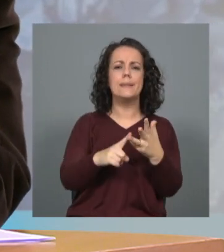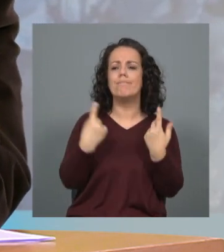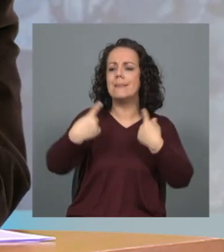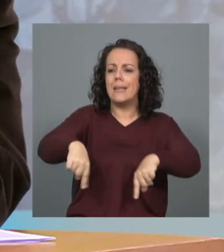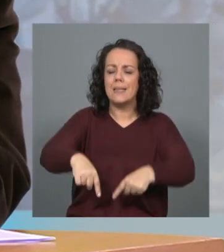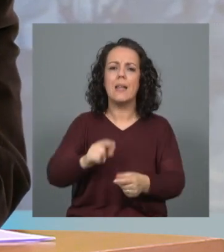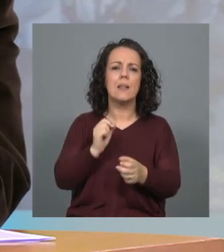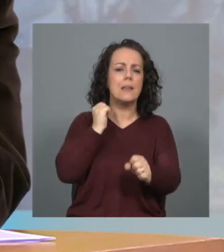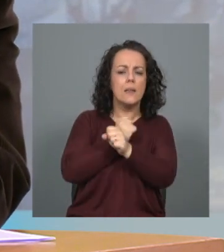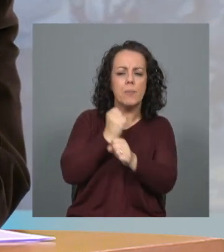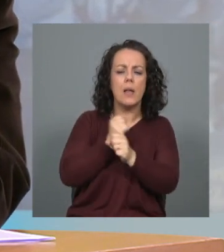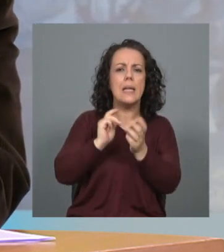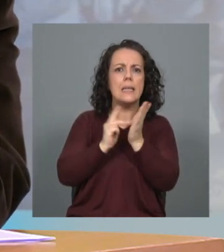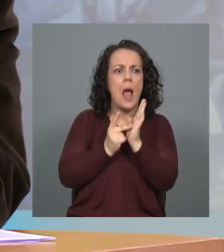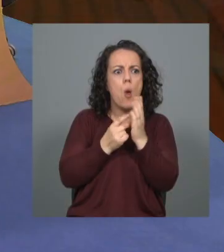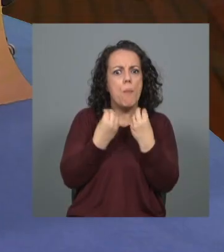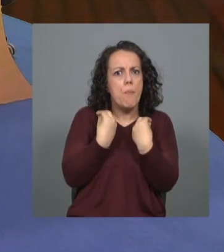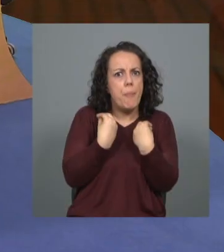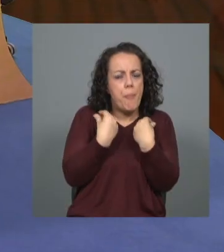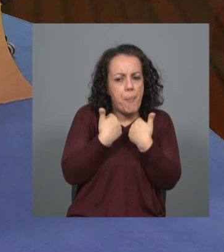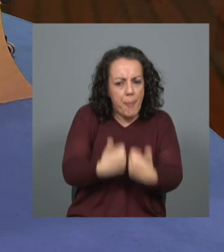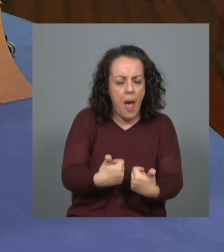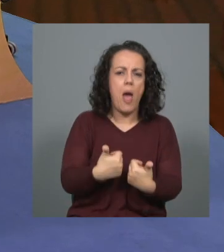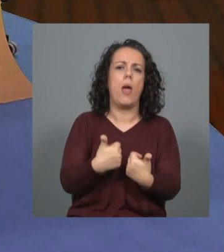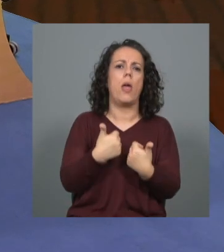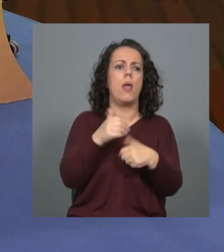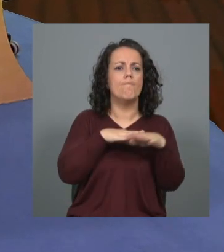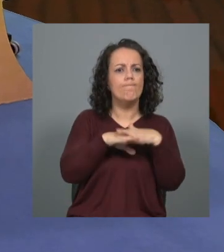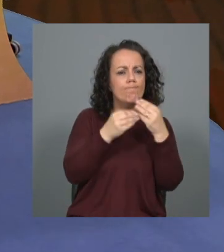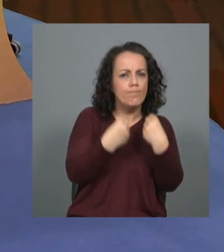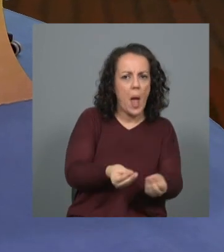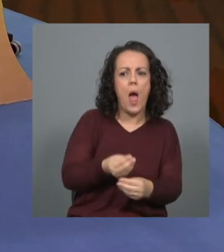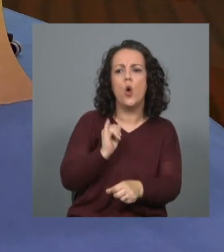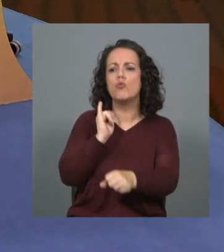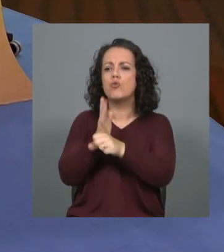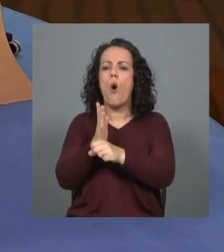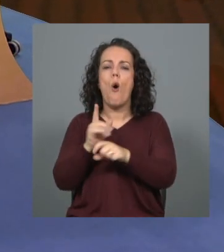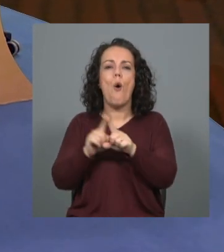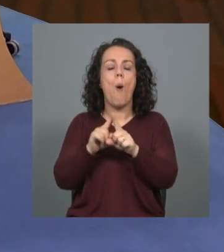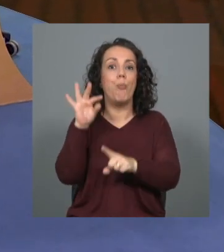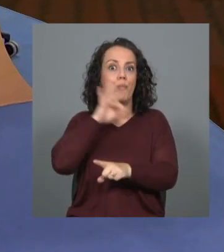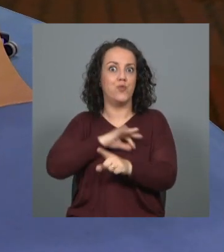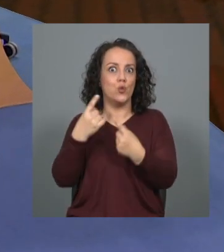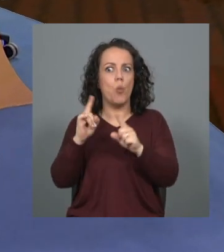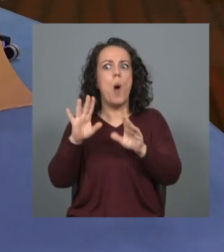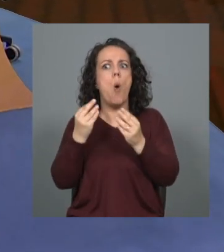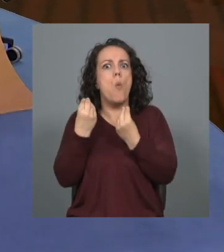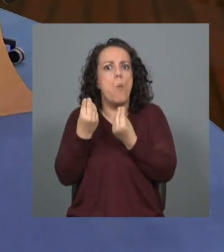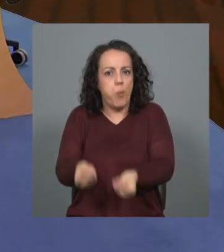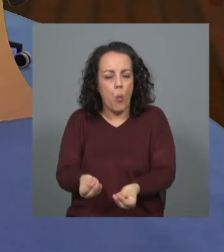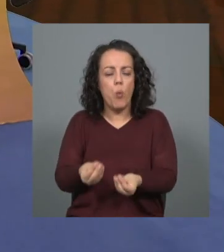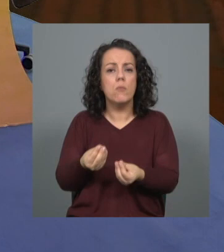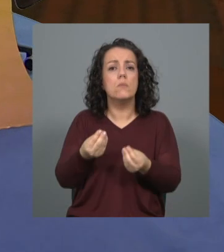há trabalho ainda muitas vezes muito amador também, há que o reconhecer, mas há uma vontade, e